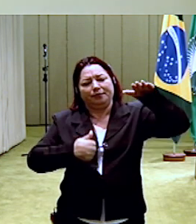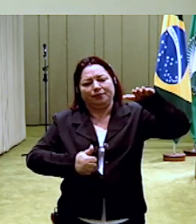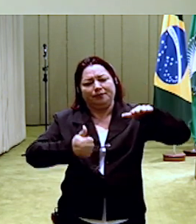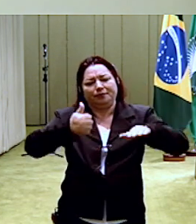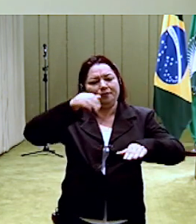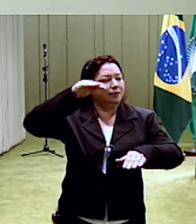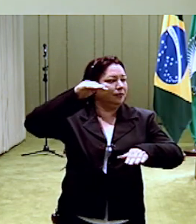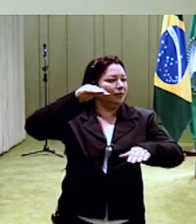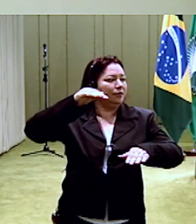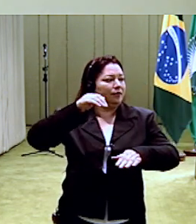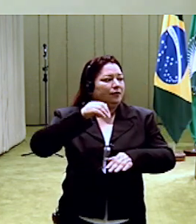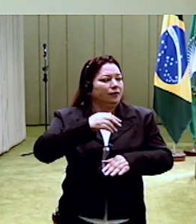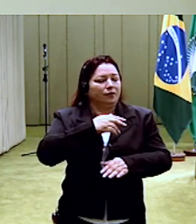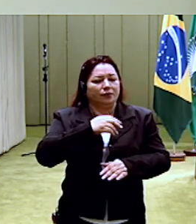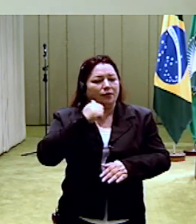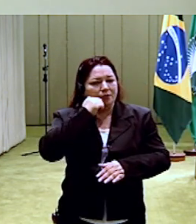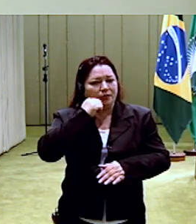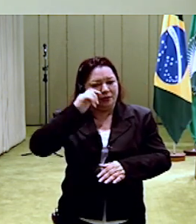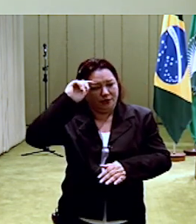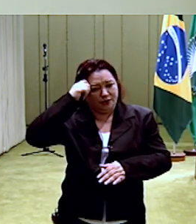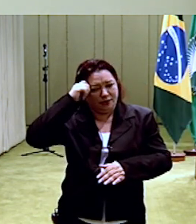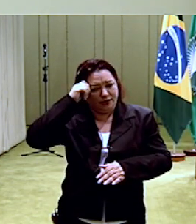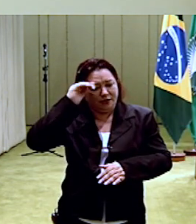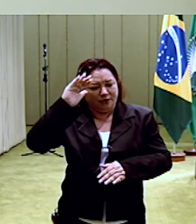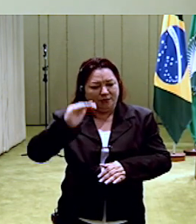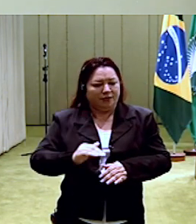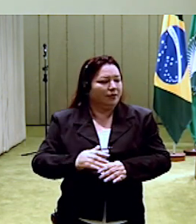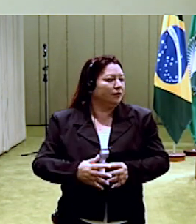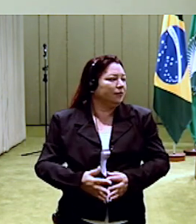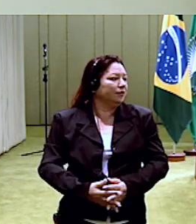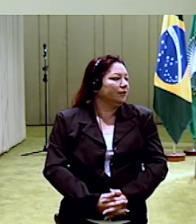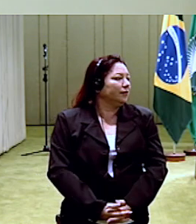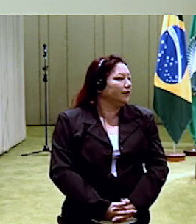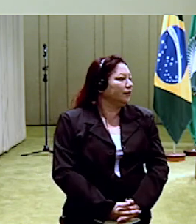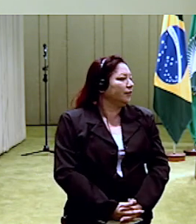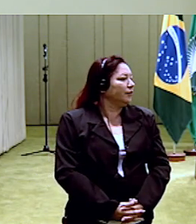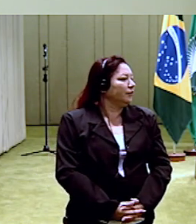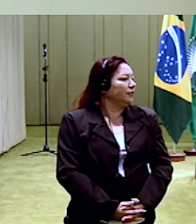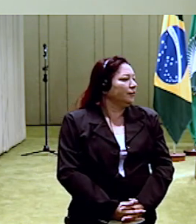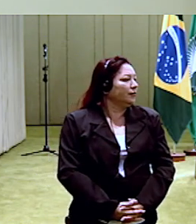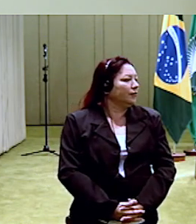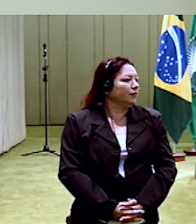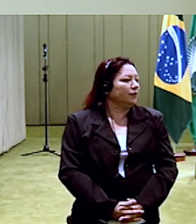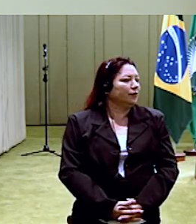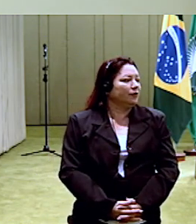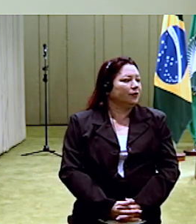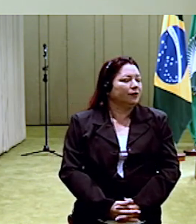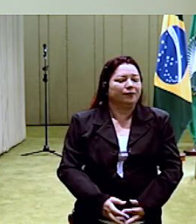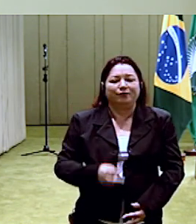mulher negra, se não me engano, é 46%. Tem os dados? Ah, ela voltou. Eu vou até buscar aqui, depois eu falo. Não são...